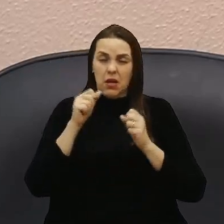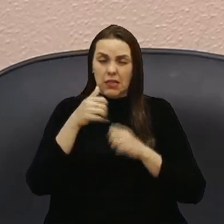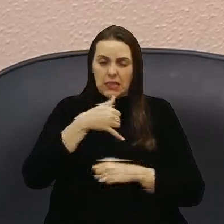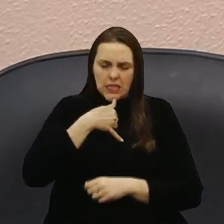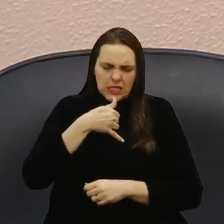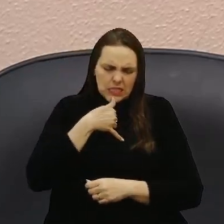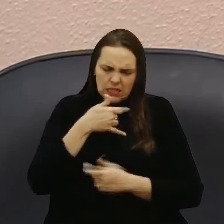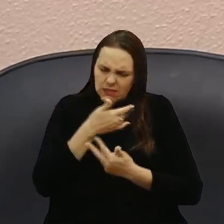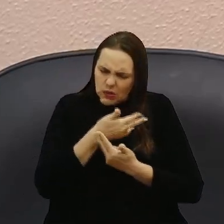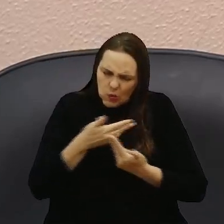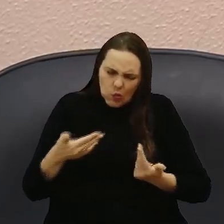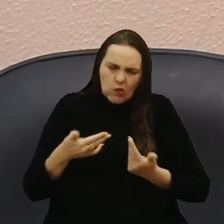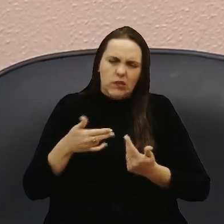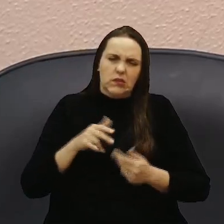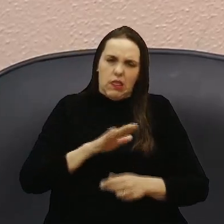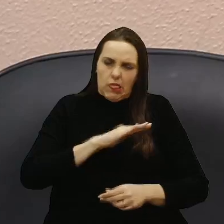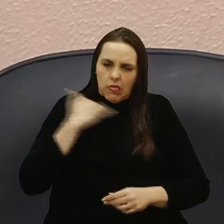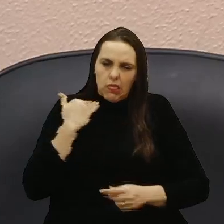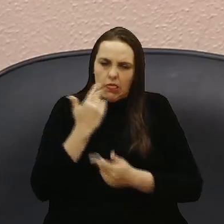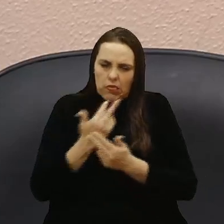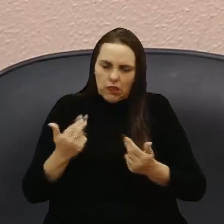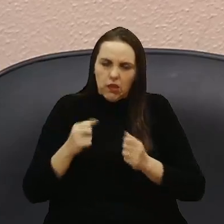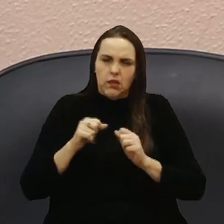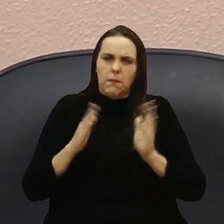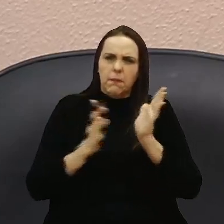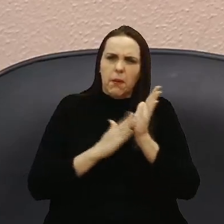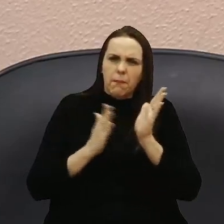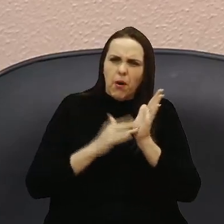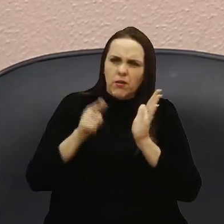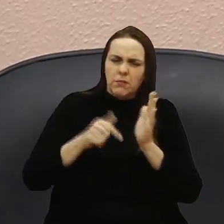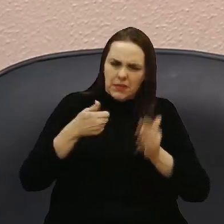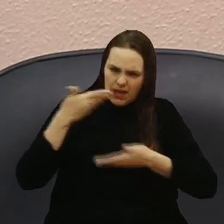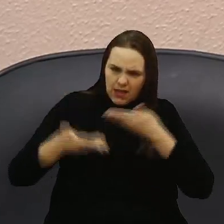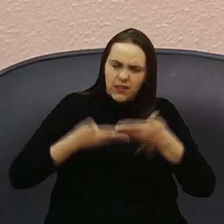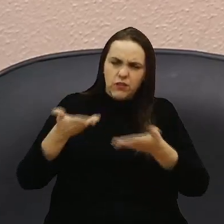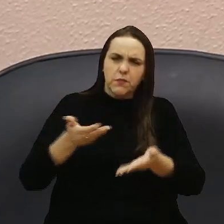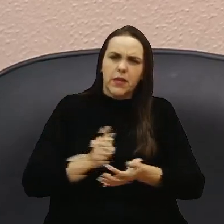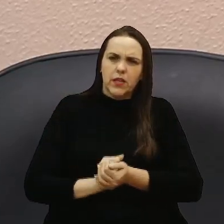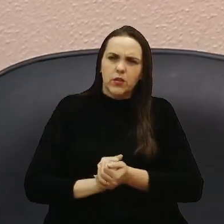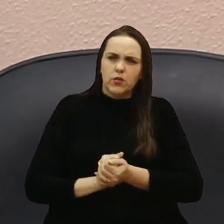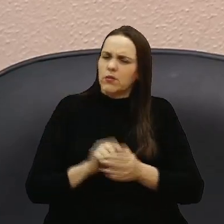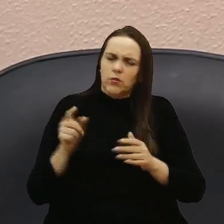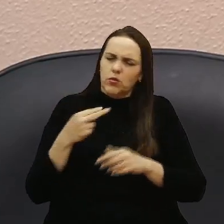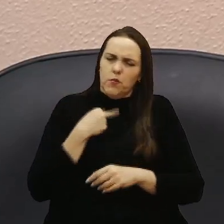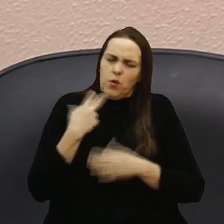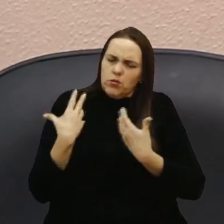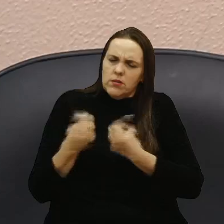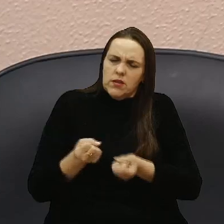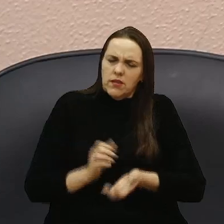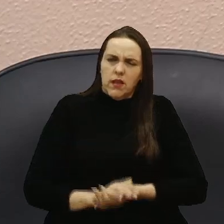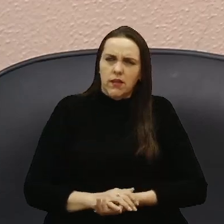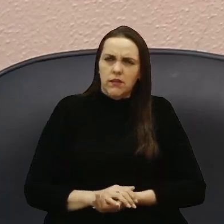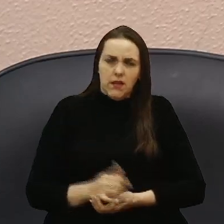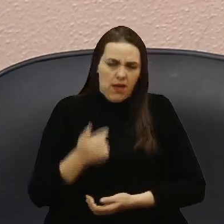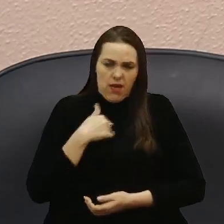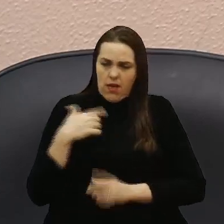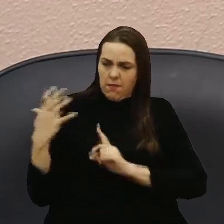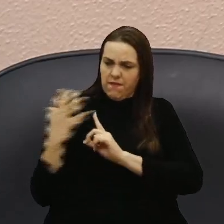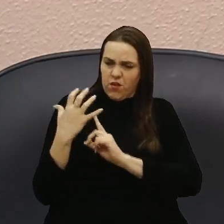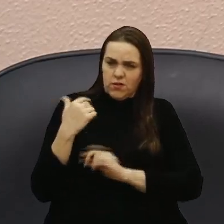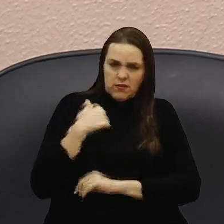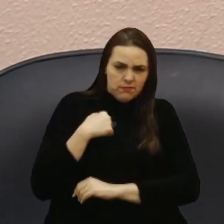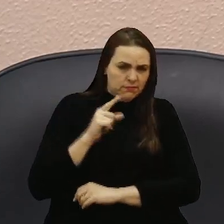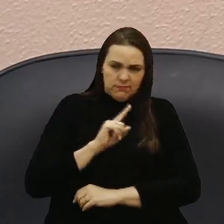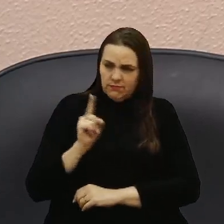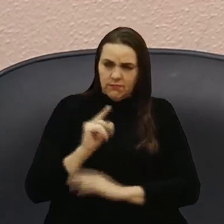aquilo que a gente leva de proposta ser atendido. E isso é inadmissível, porque não sou eu que sou afetada, são as pessoas